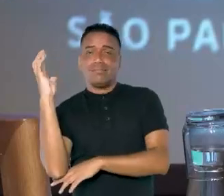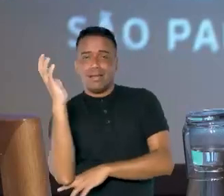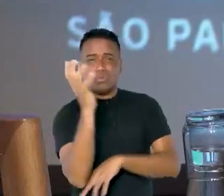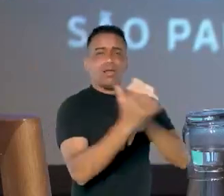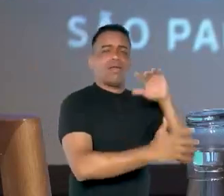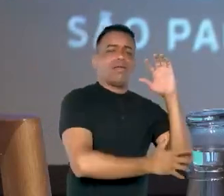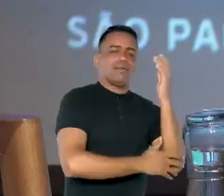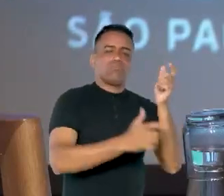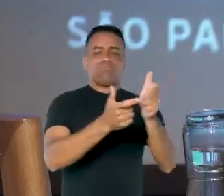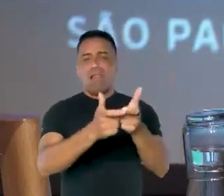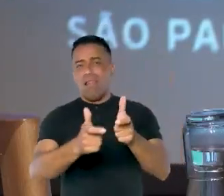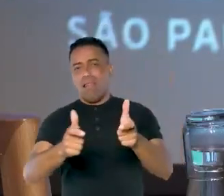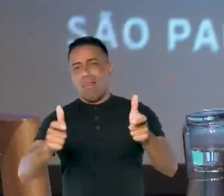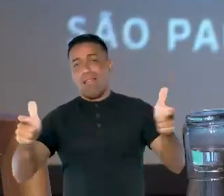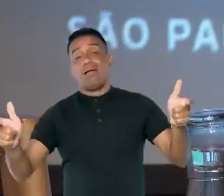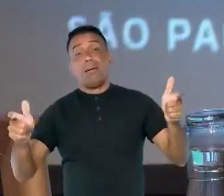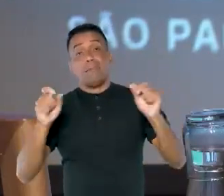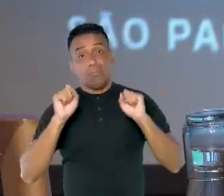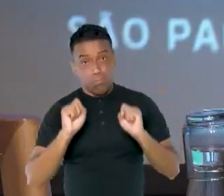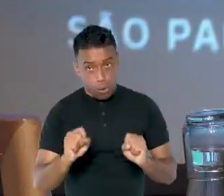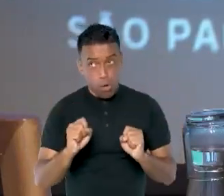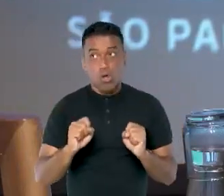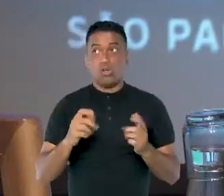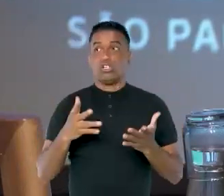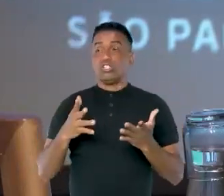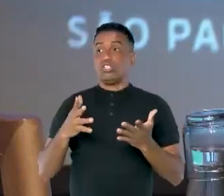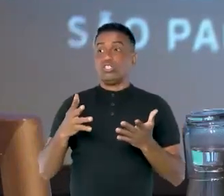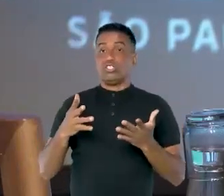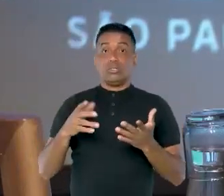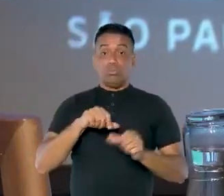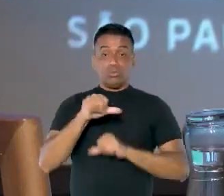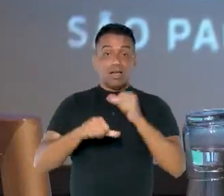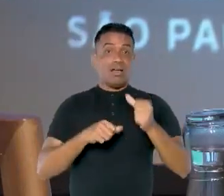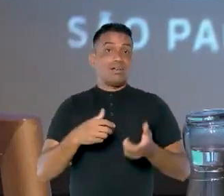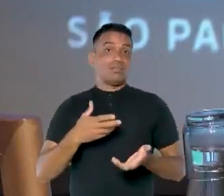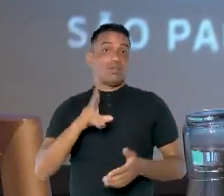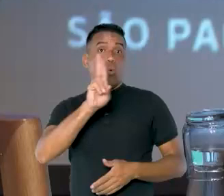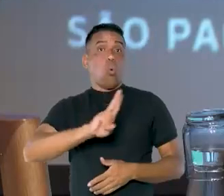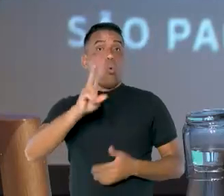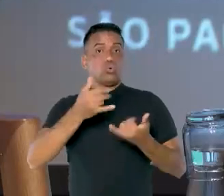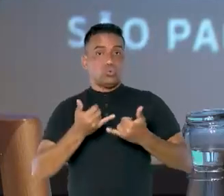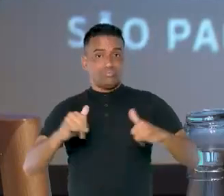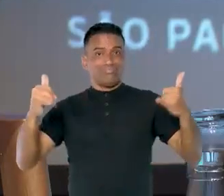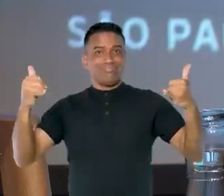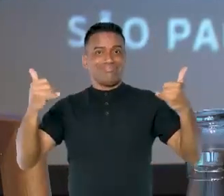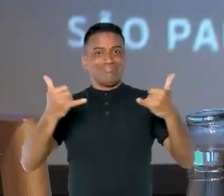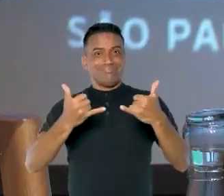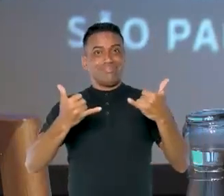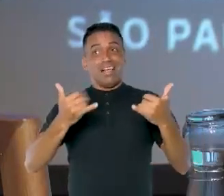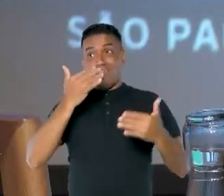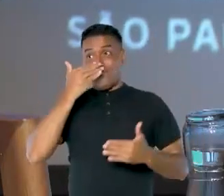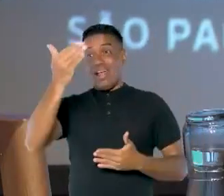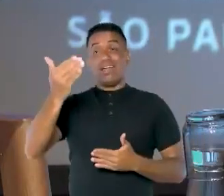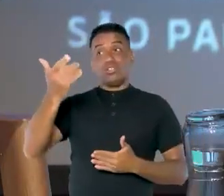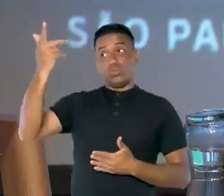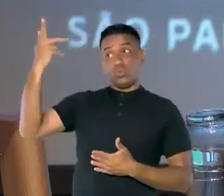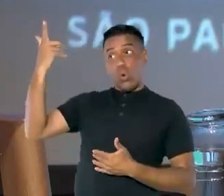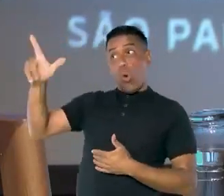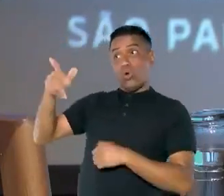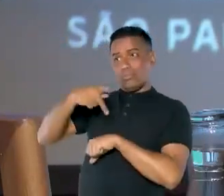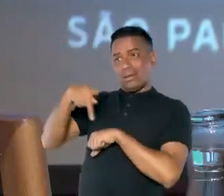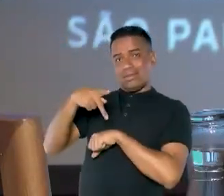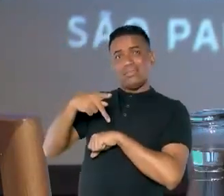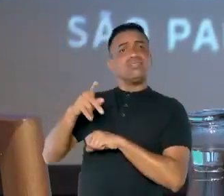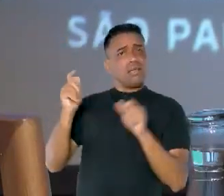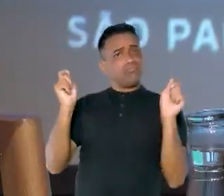grandes, podendo fazer uma transição energética na frente até dos outros. Temos um potencial